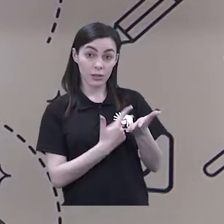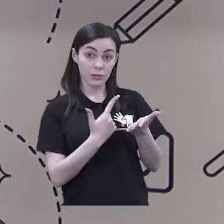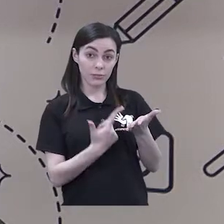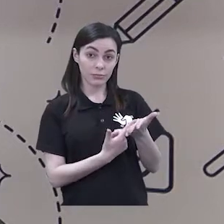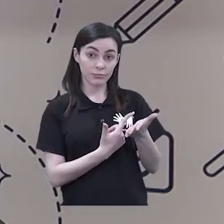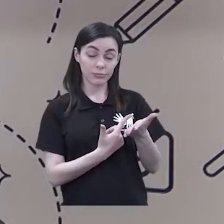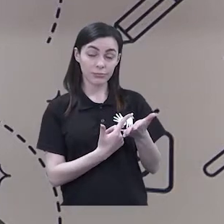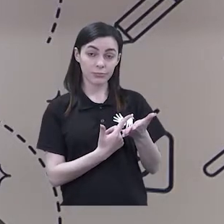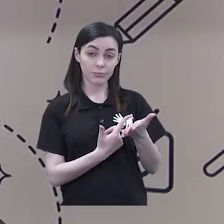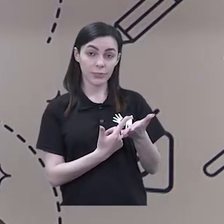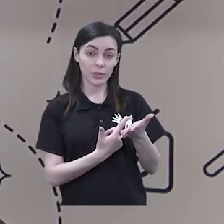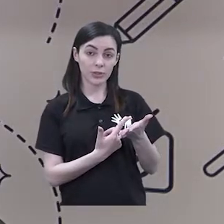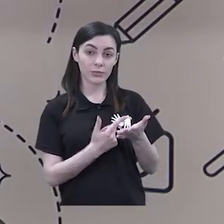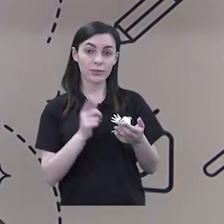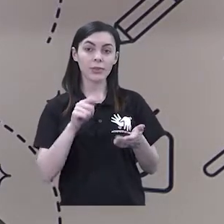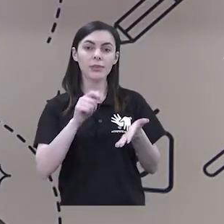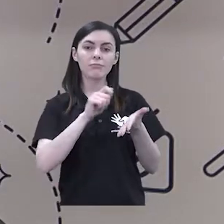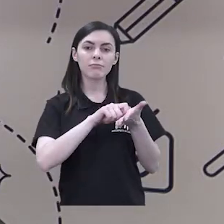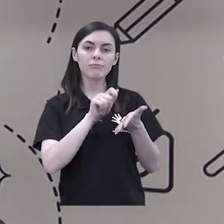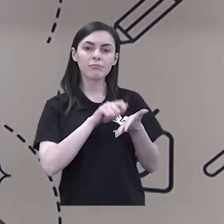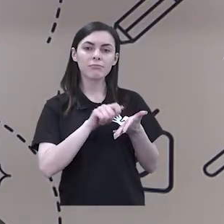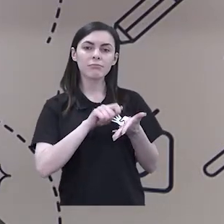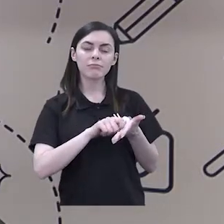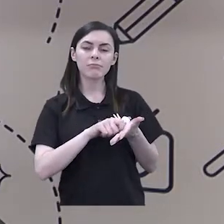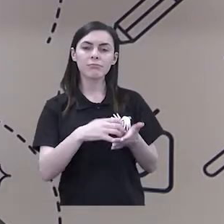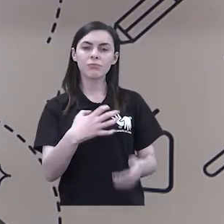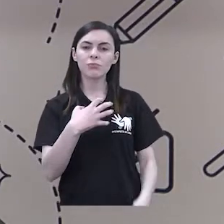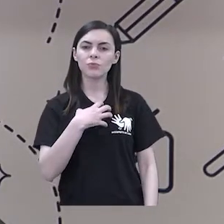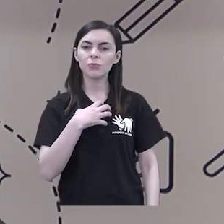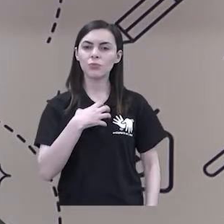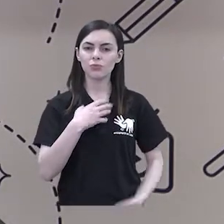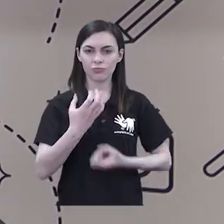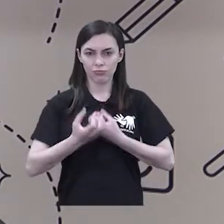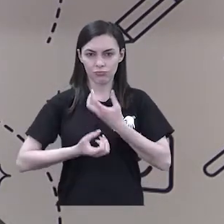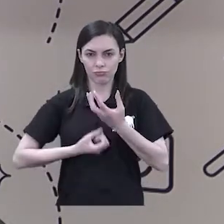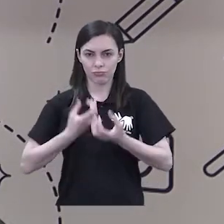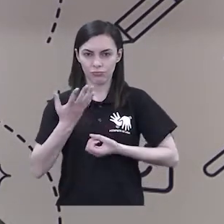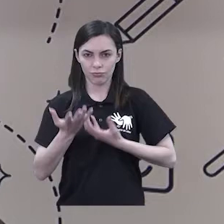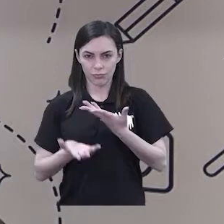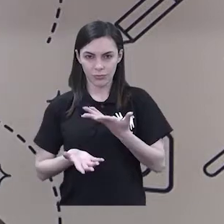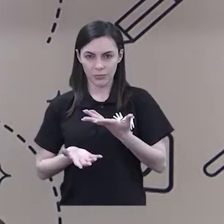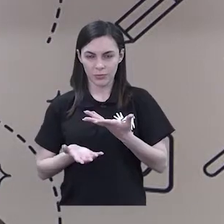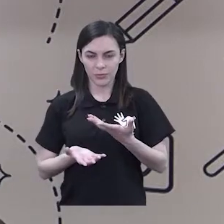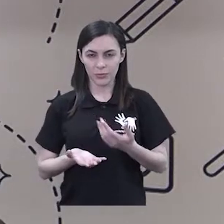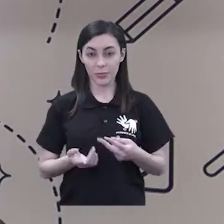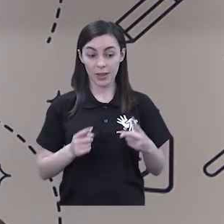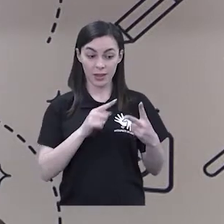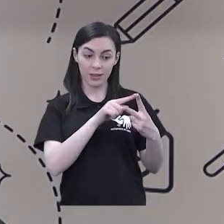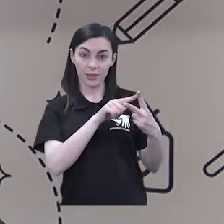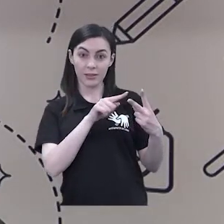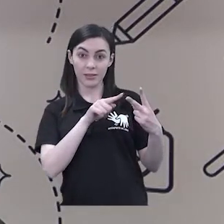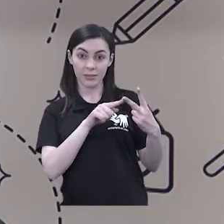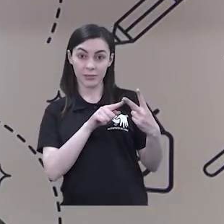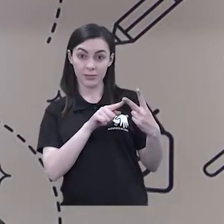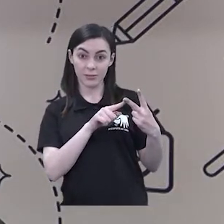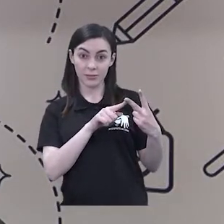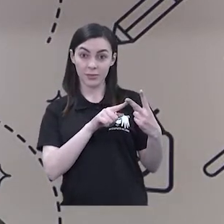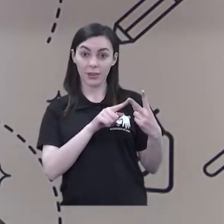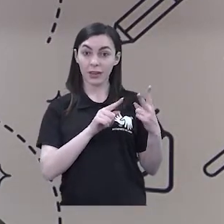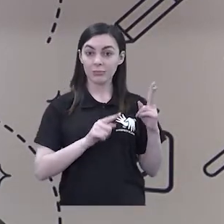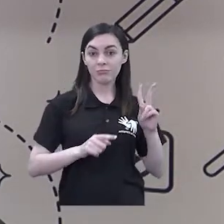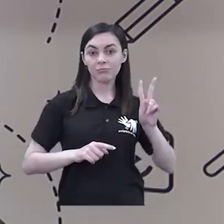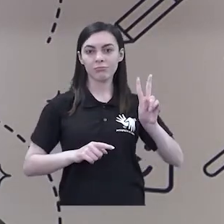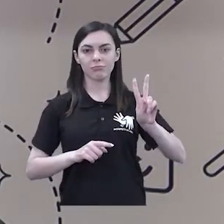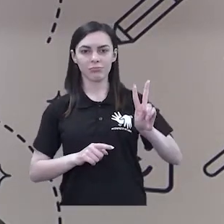este livro é escrito em um formato de poema, a Stephanie e a